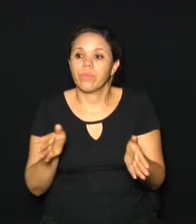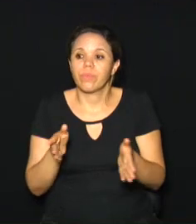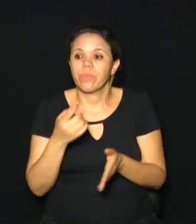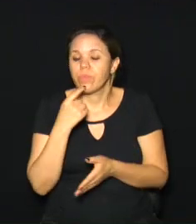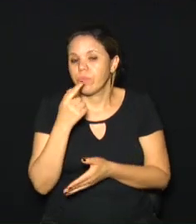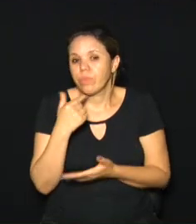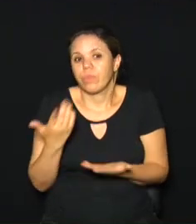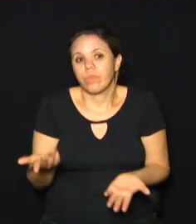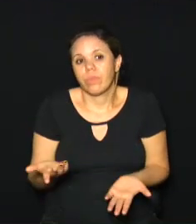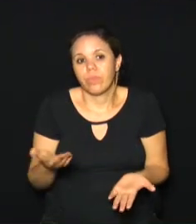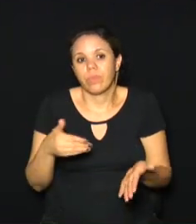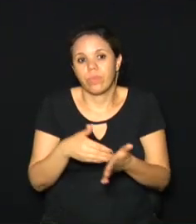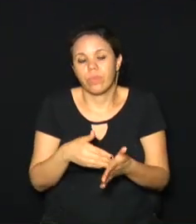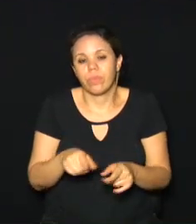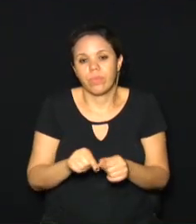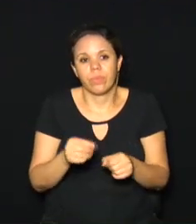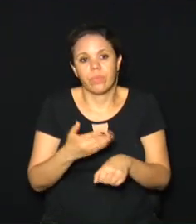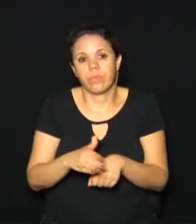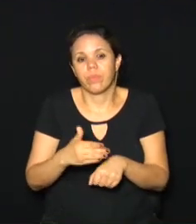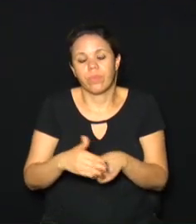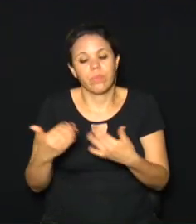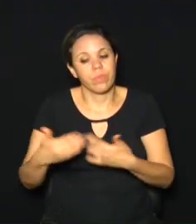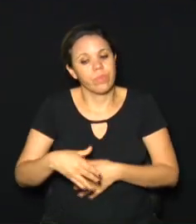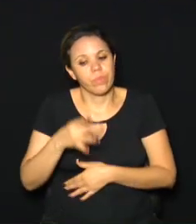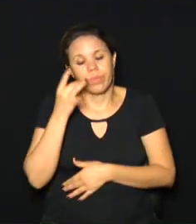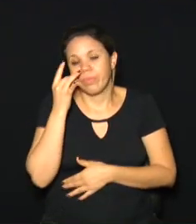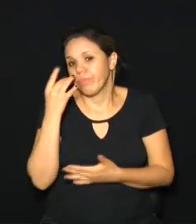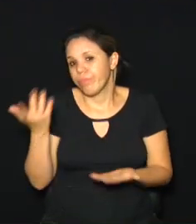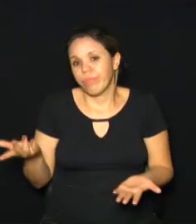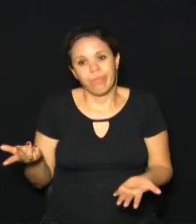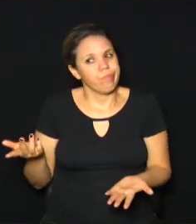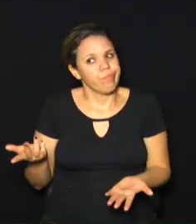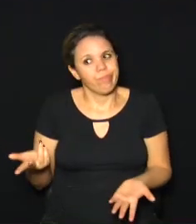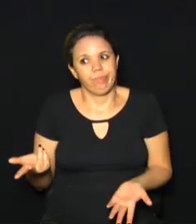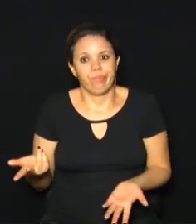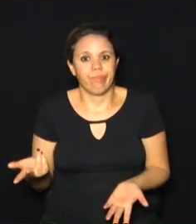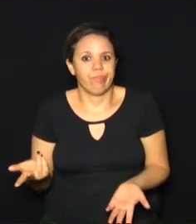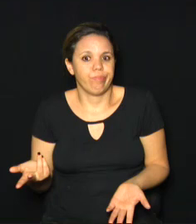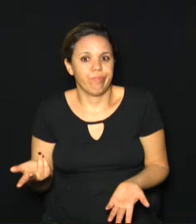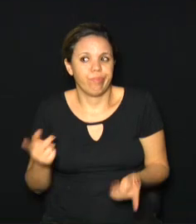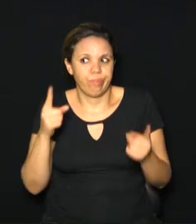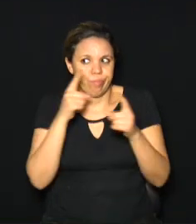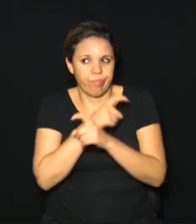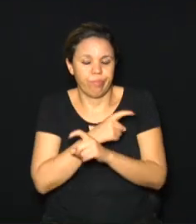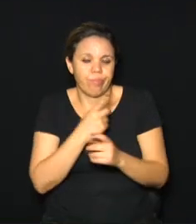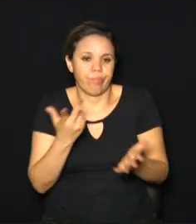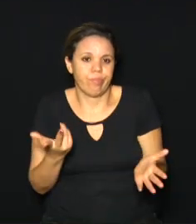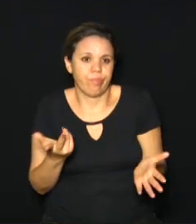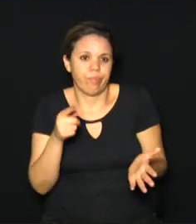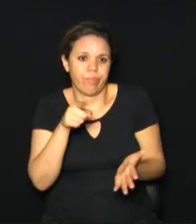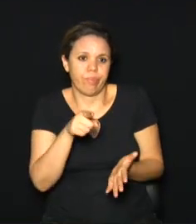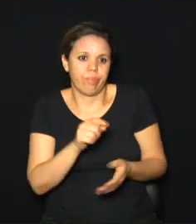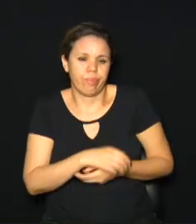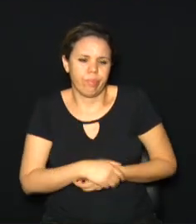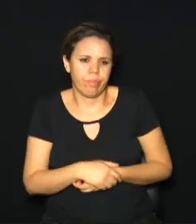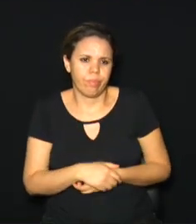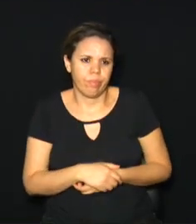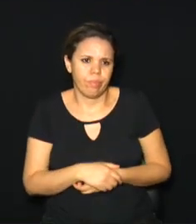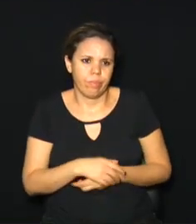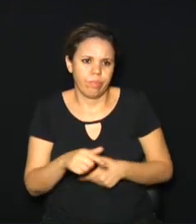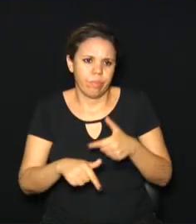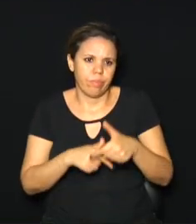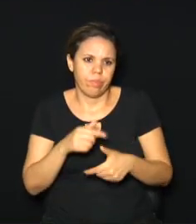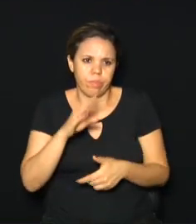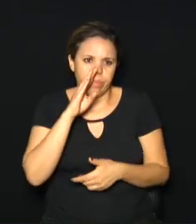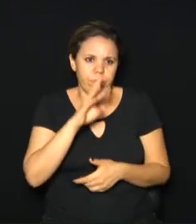vermelha, quer dizer, a restrição está aplicando prova presencial, realmente aí é complicado, porque você está... em serviço